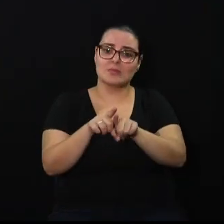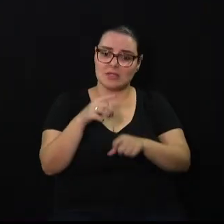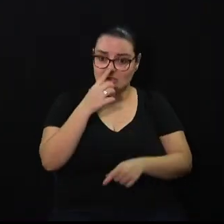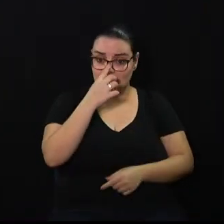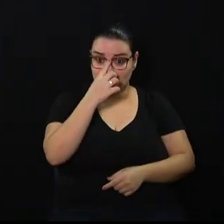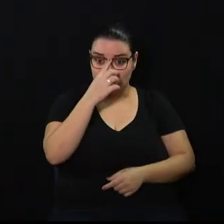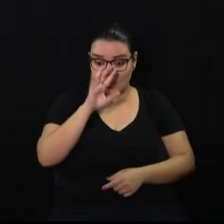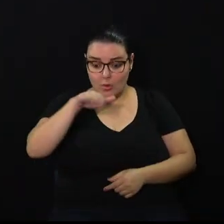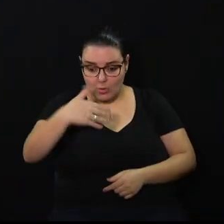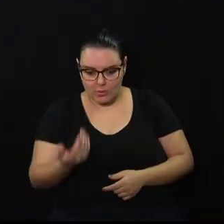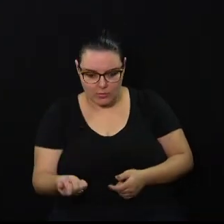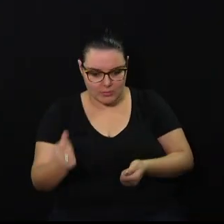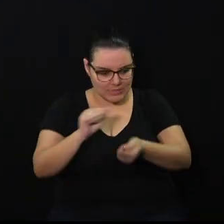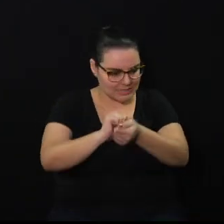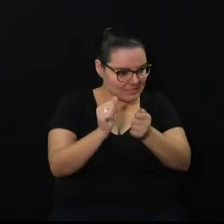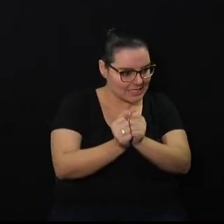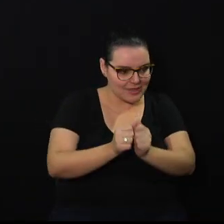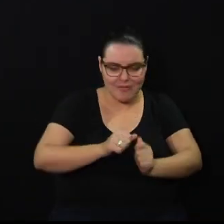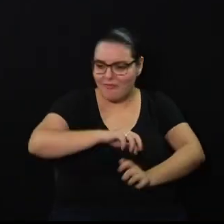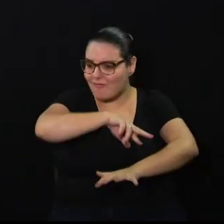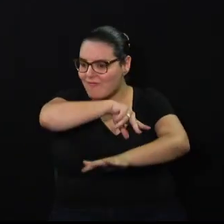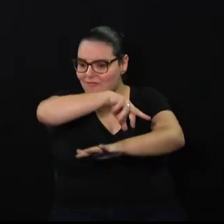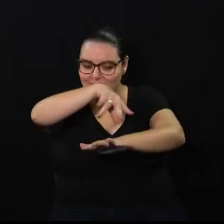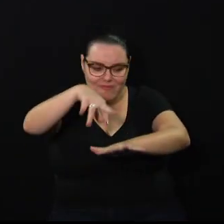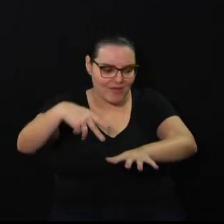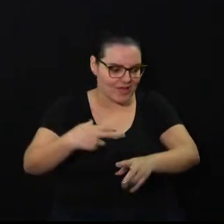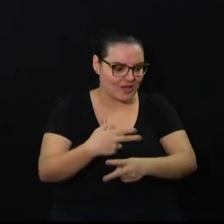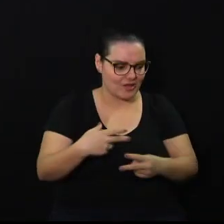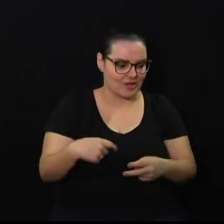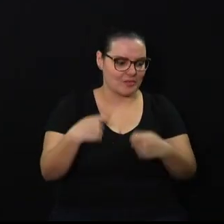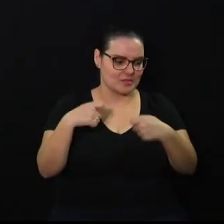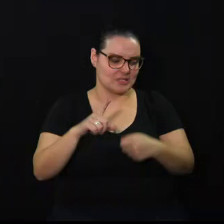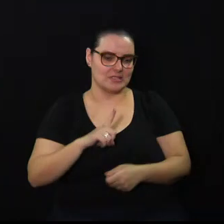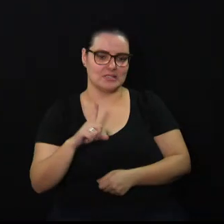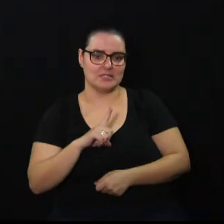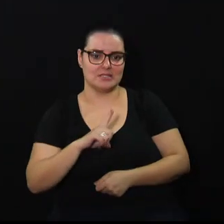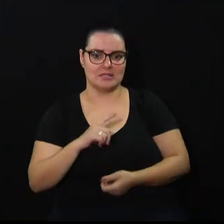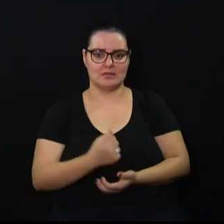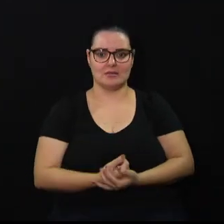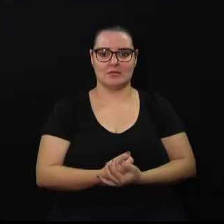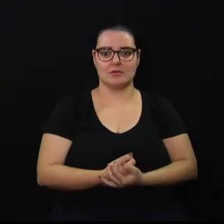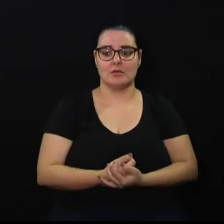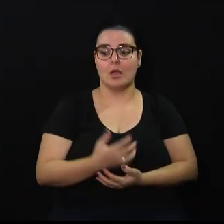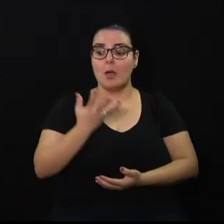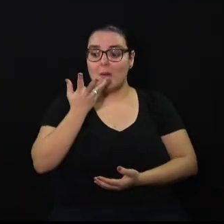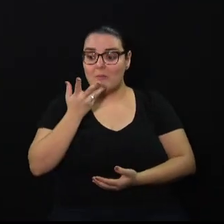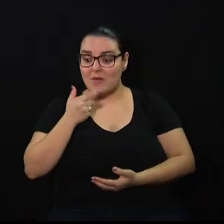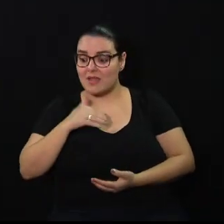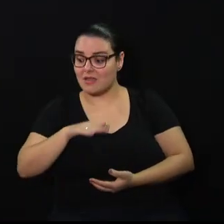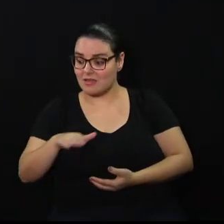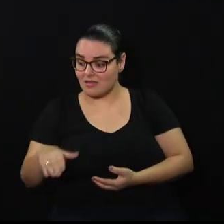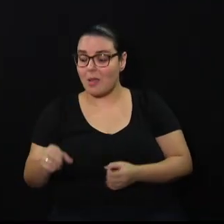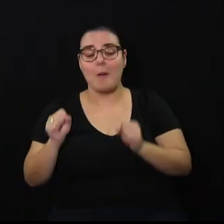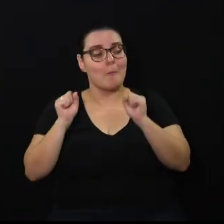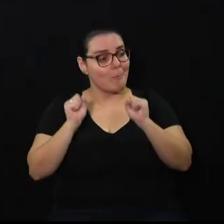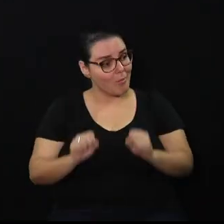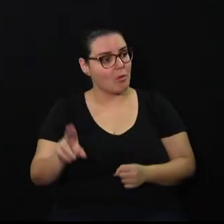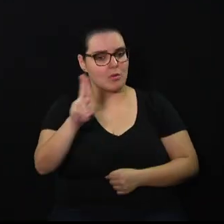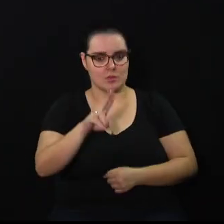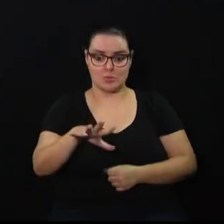é uma série de coisas que precisa existir ali para aquela criança possa se beneficiar daquele espaço